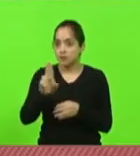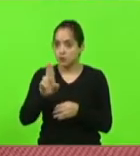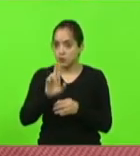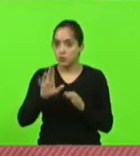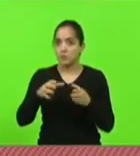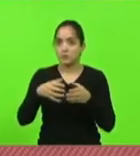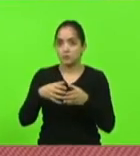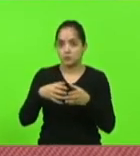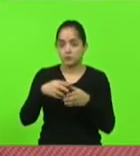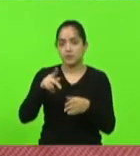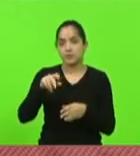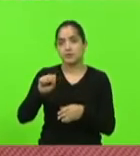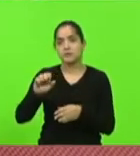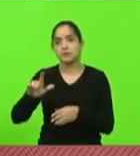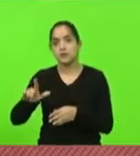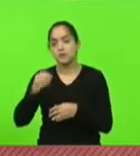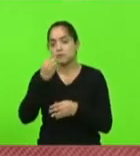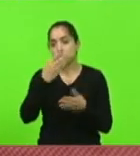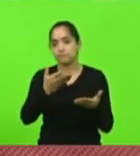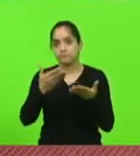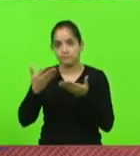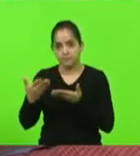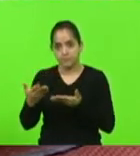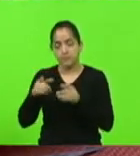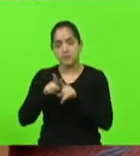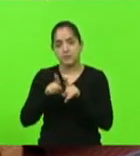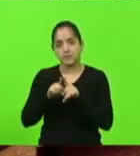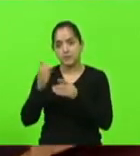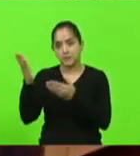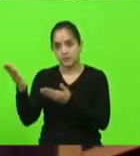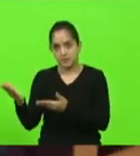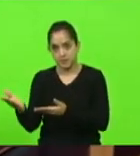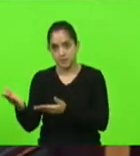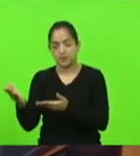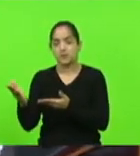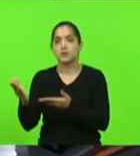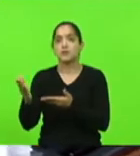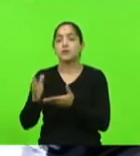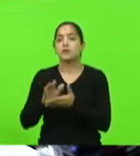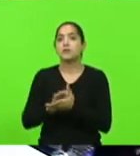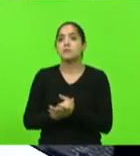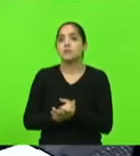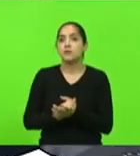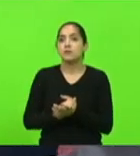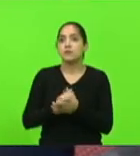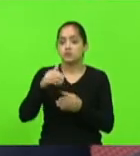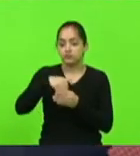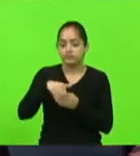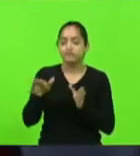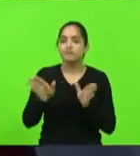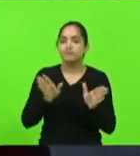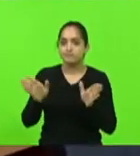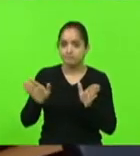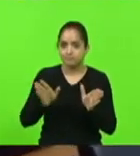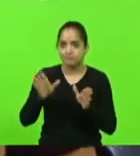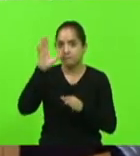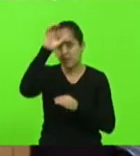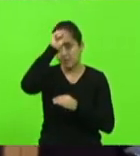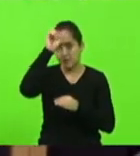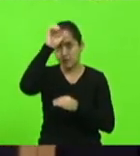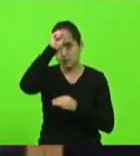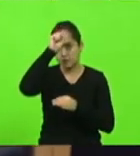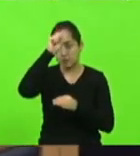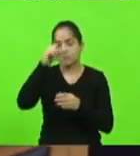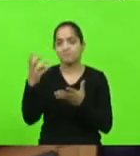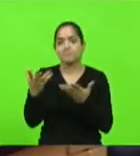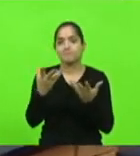as boas-vindas e, assim como desejei ao deputado Adriano, que seja um mandato profícuo e de muito aprendizado para o senhor. Sinta-se